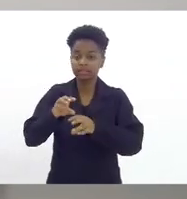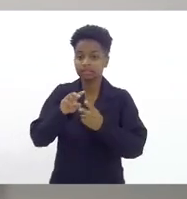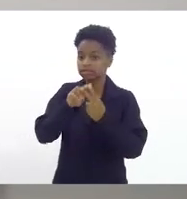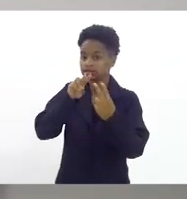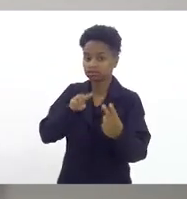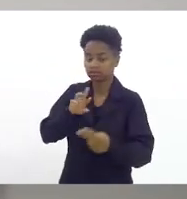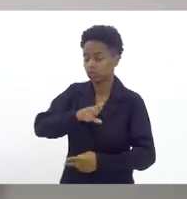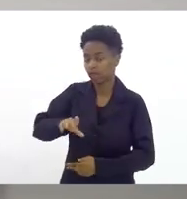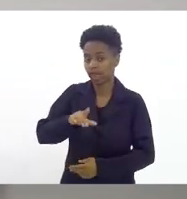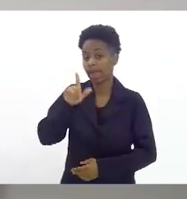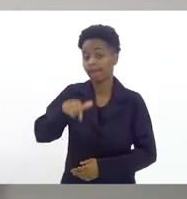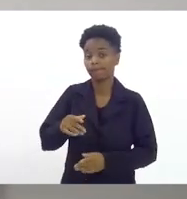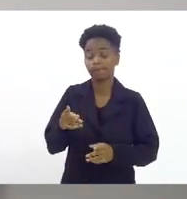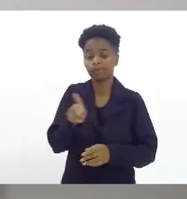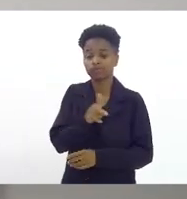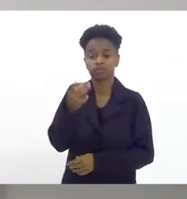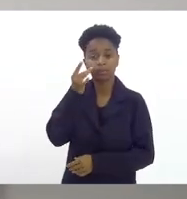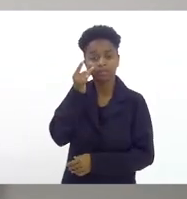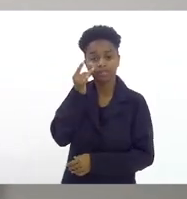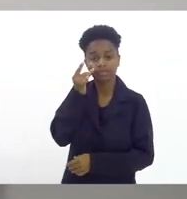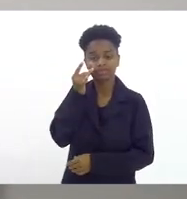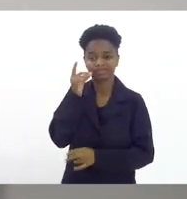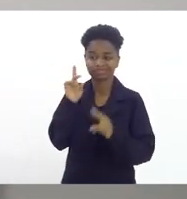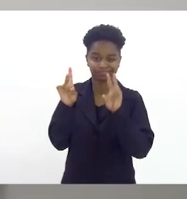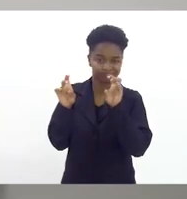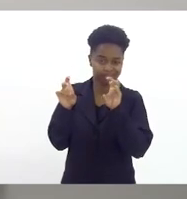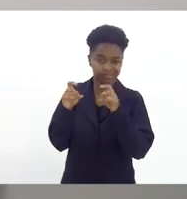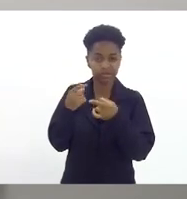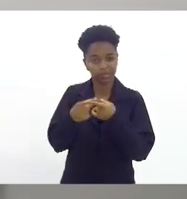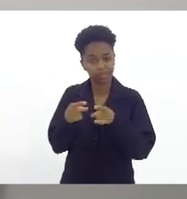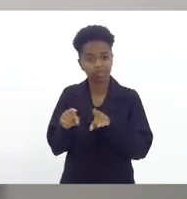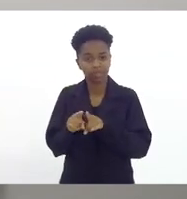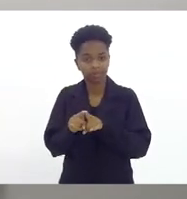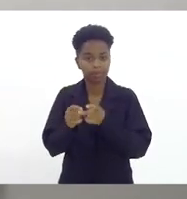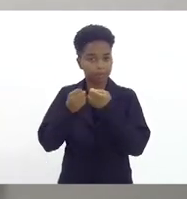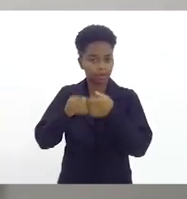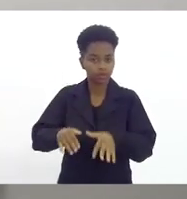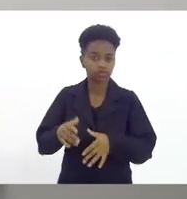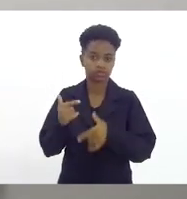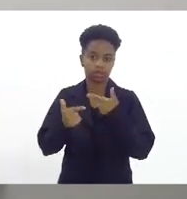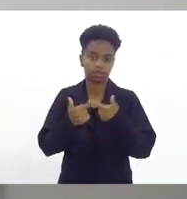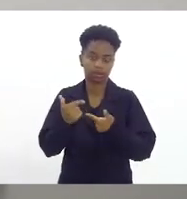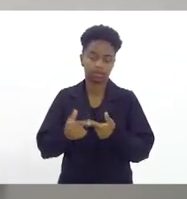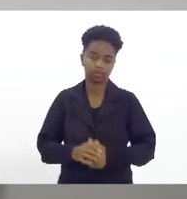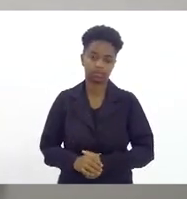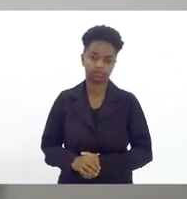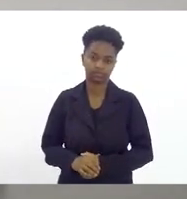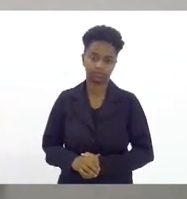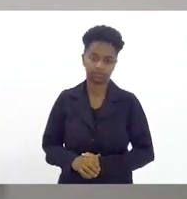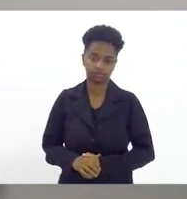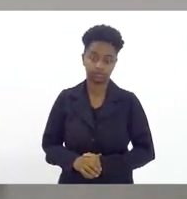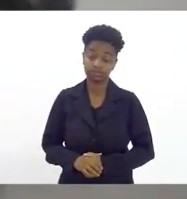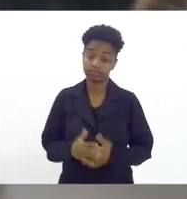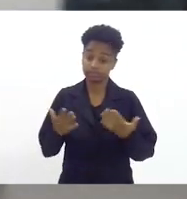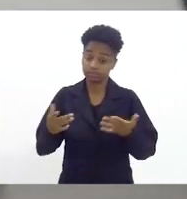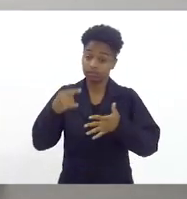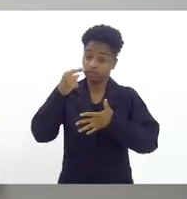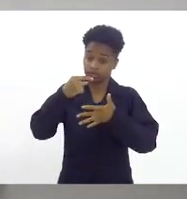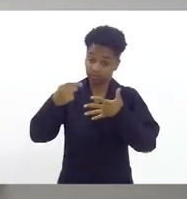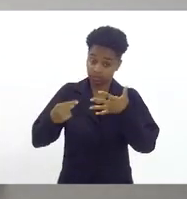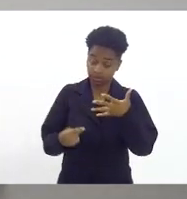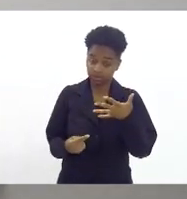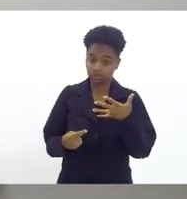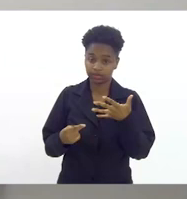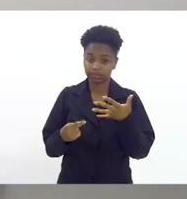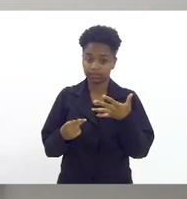presencial entre aspas porque acaba sendo também precarizado e isso tudo pessoal leva